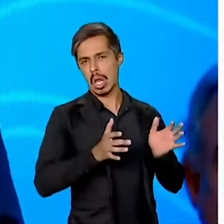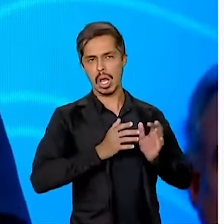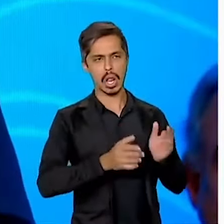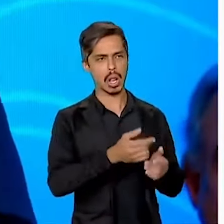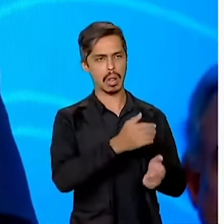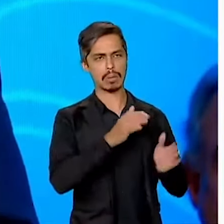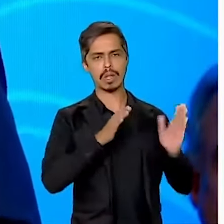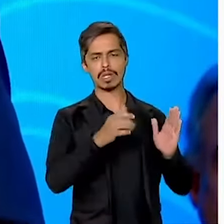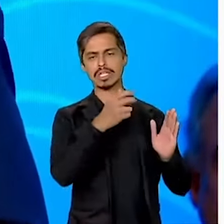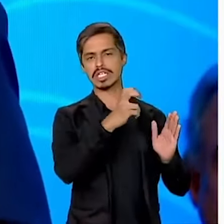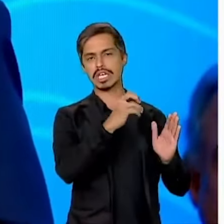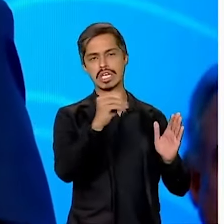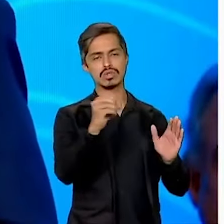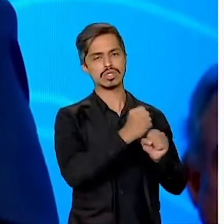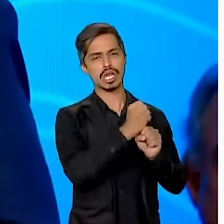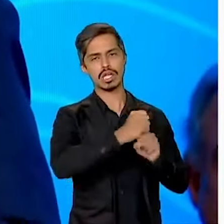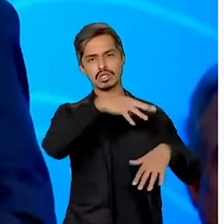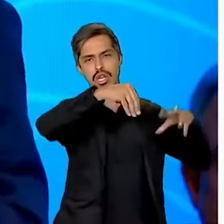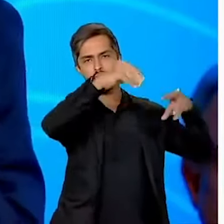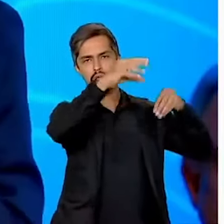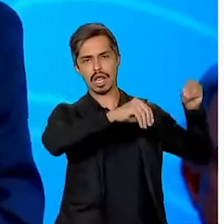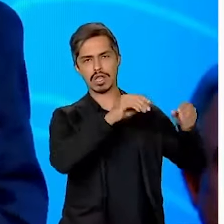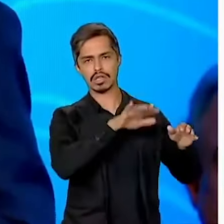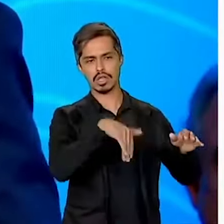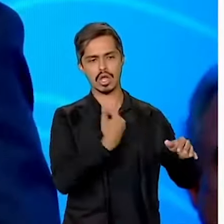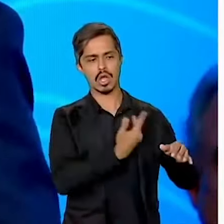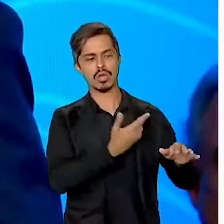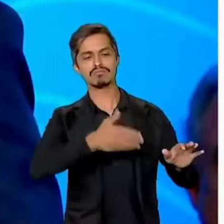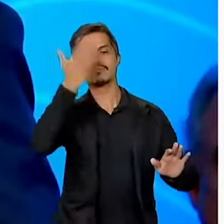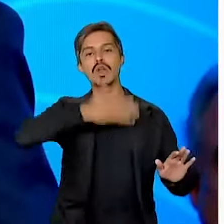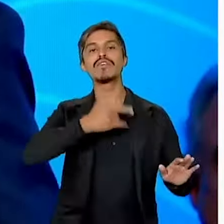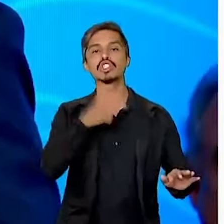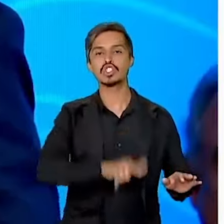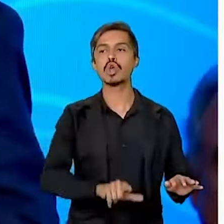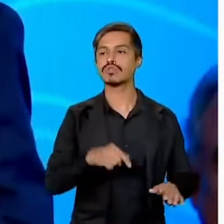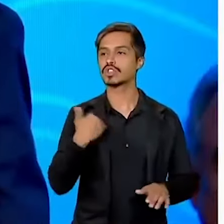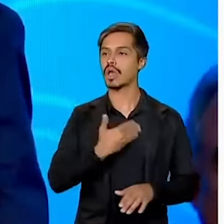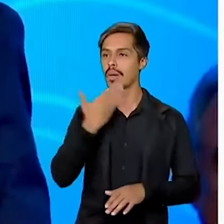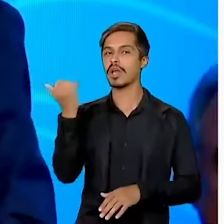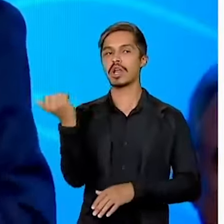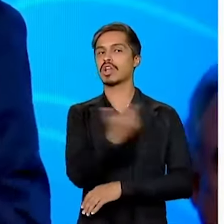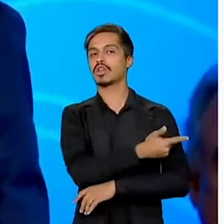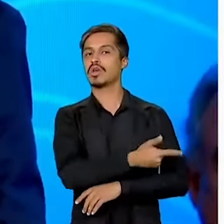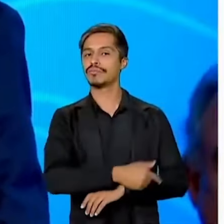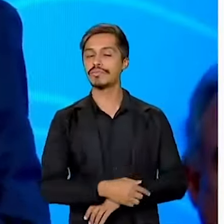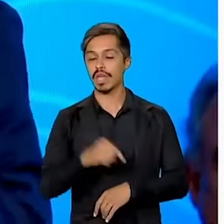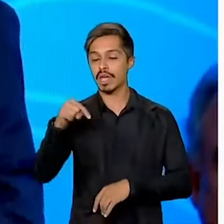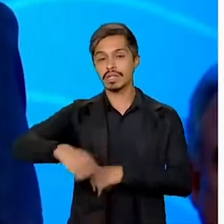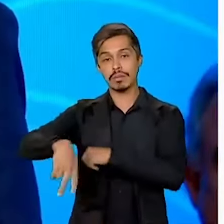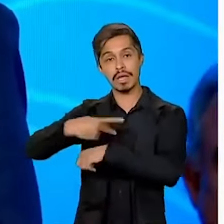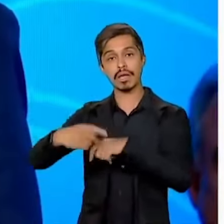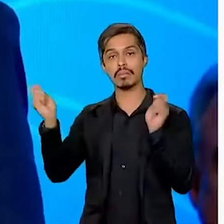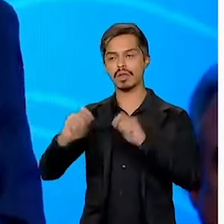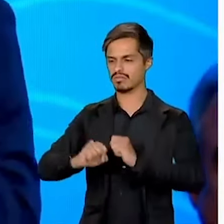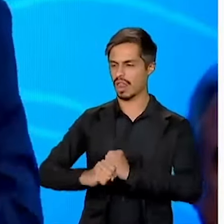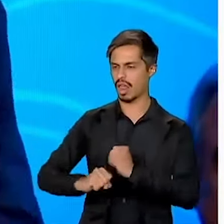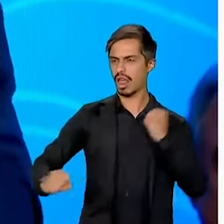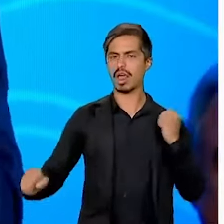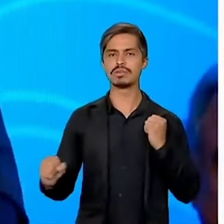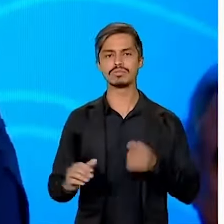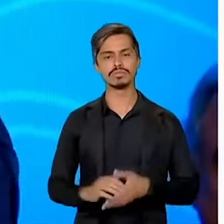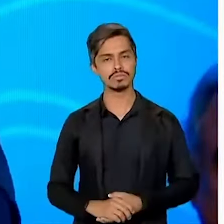governou durante 500 anos. E agora nós vamos provar outra vez que esse país pode ser um grande país.